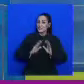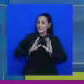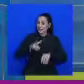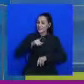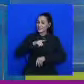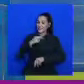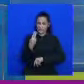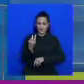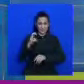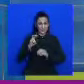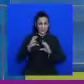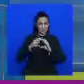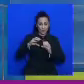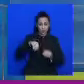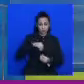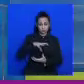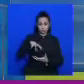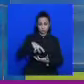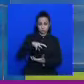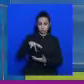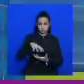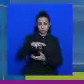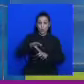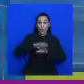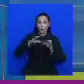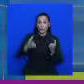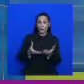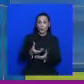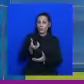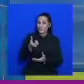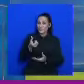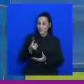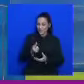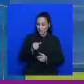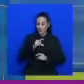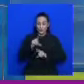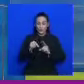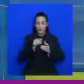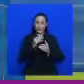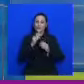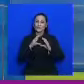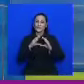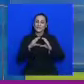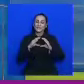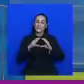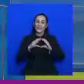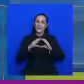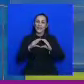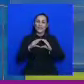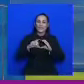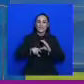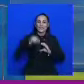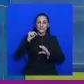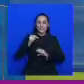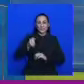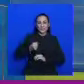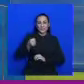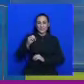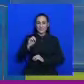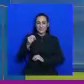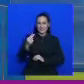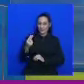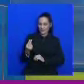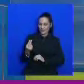Já temos as 25 bolas girando e sendo embaralhadas dentro do nosso sexto globo, o globo da Loto Fácil, e a primeira bola sorteada, a